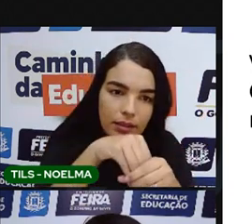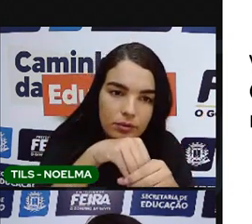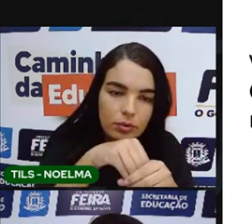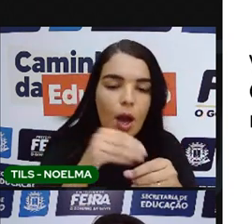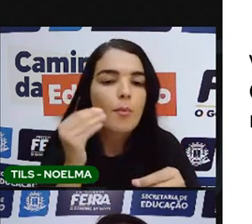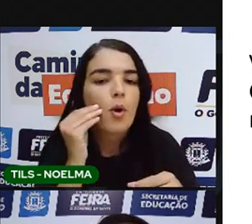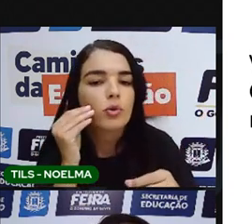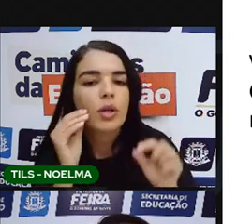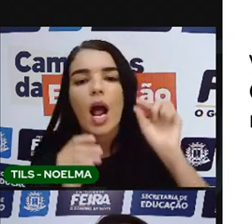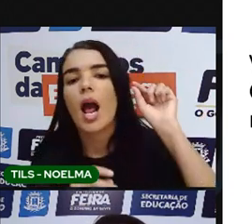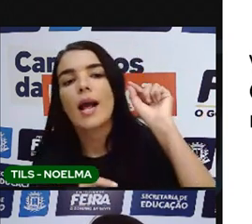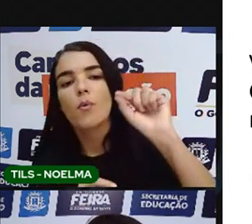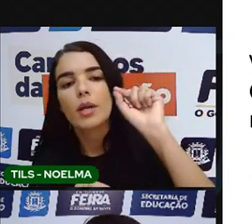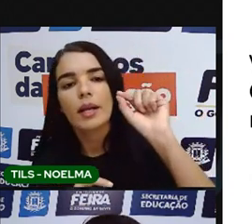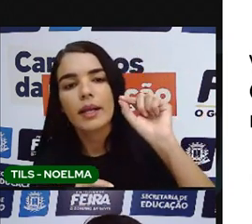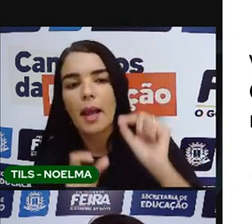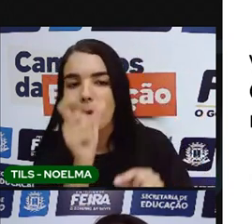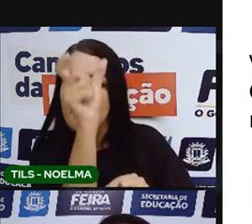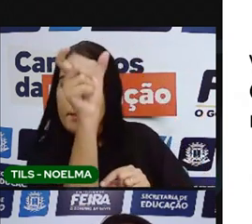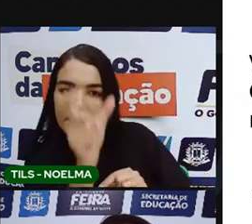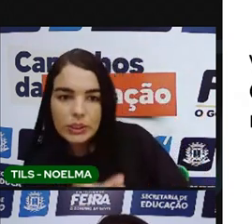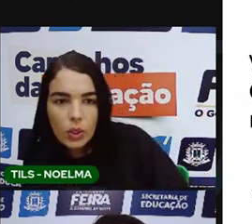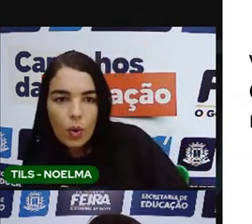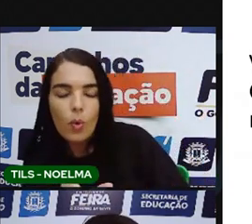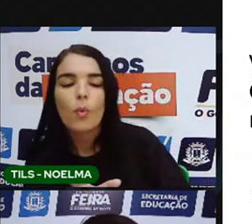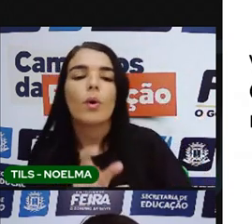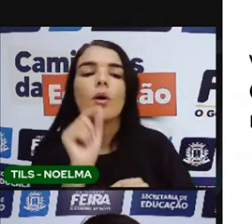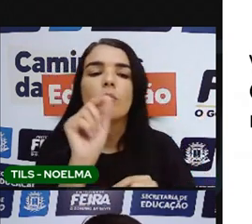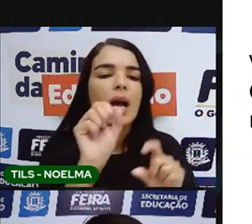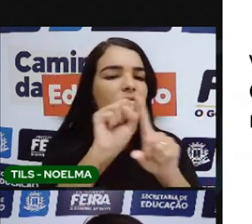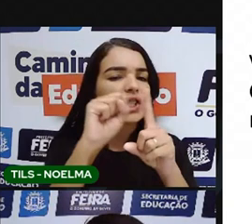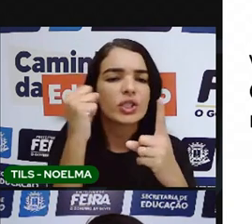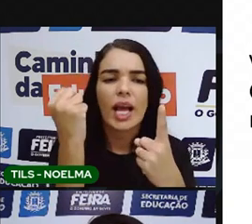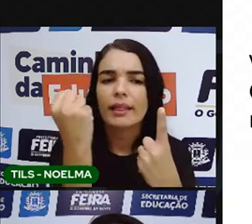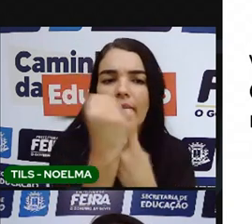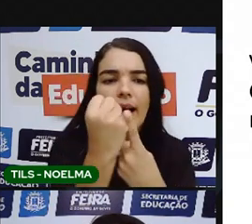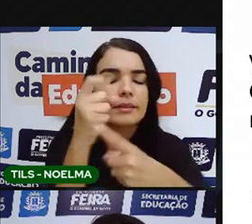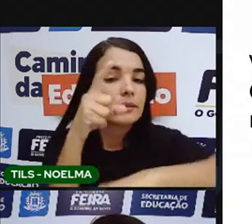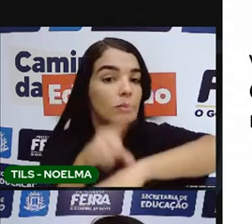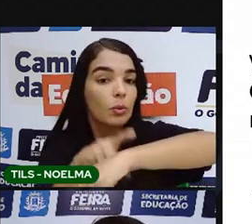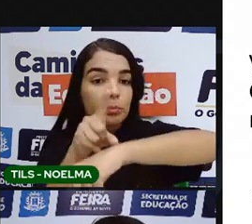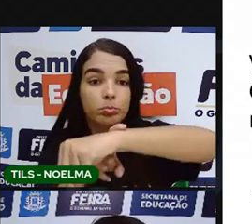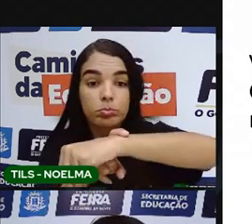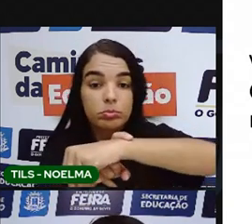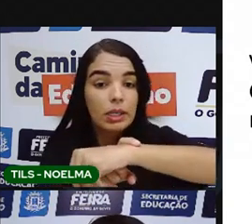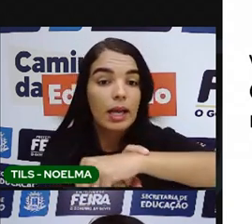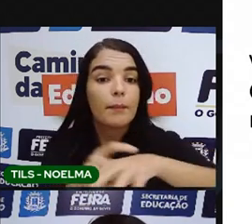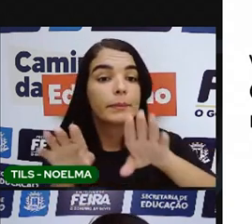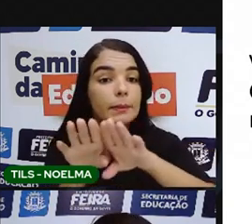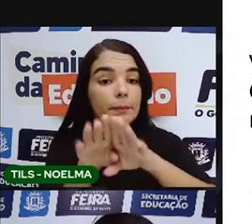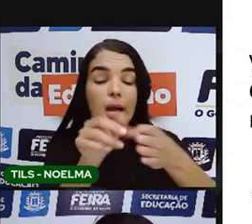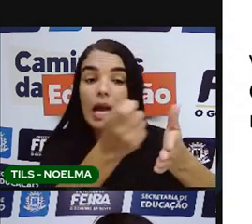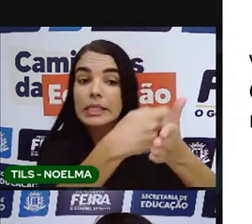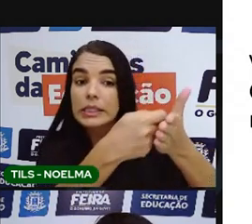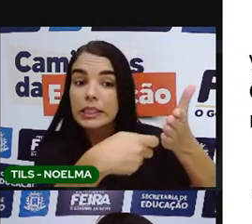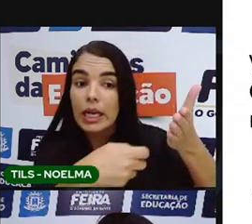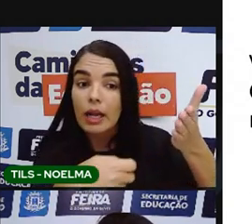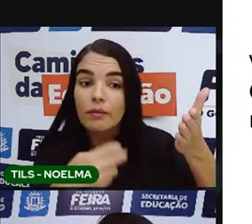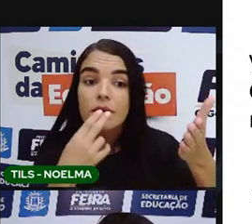nas paisagens o que que eles estão fazendo por mais que na sociedade daquela época e traz escrever essa carta